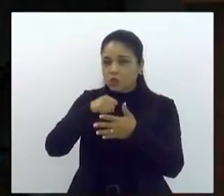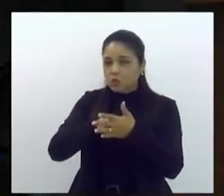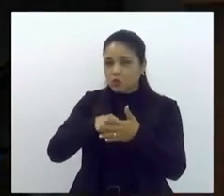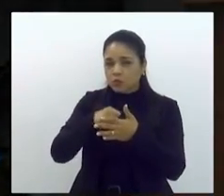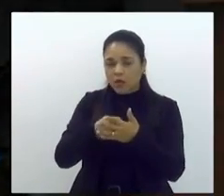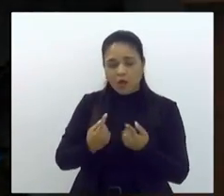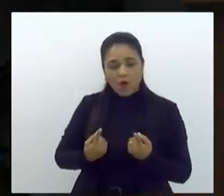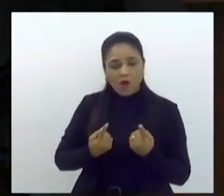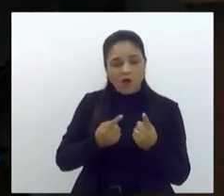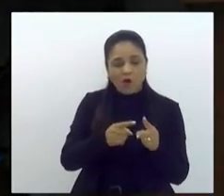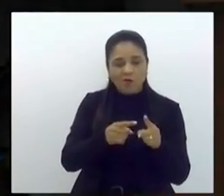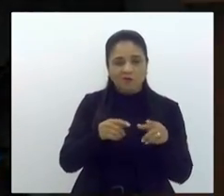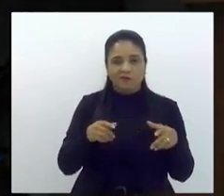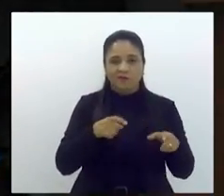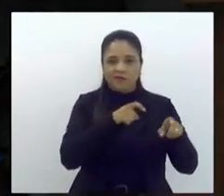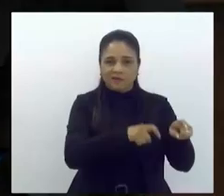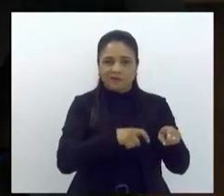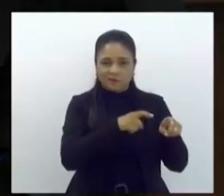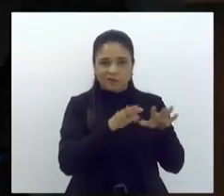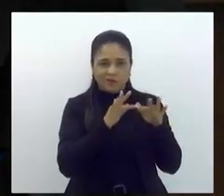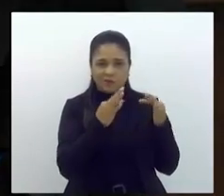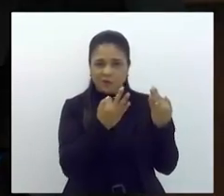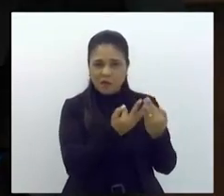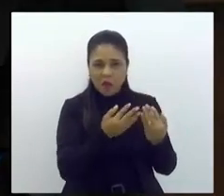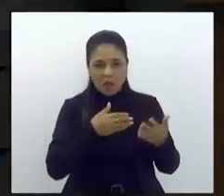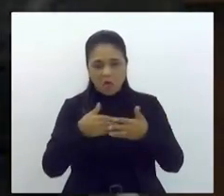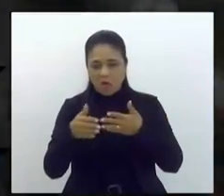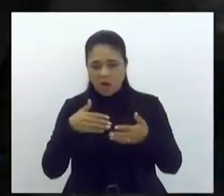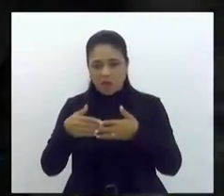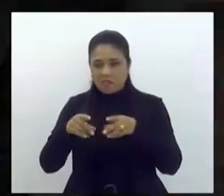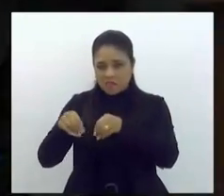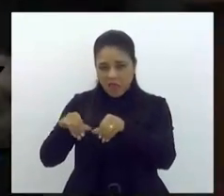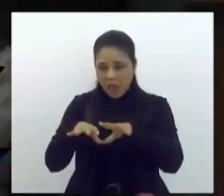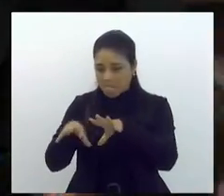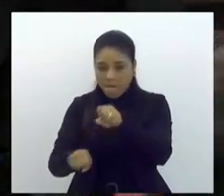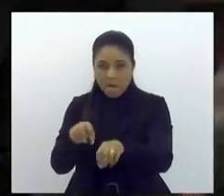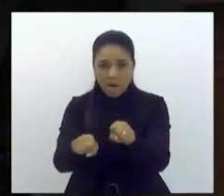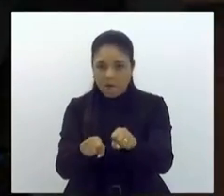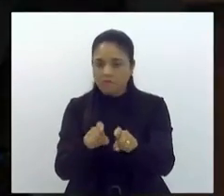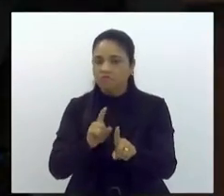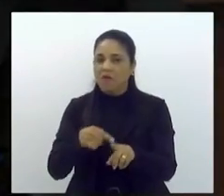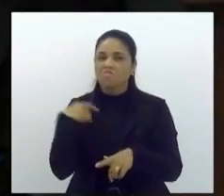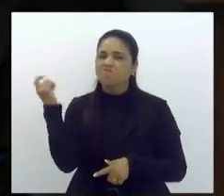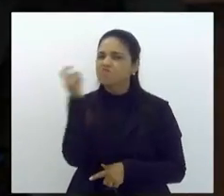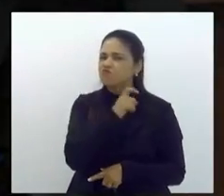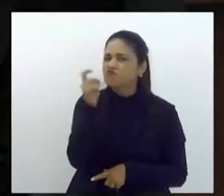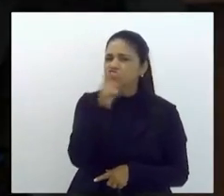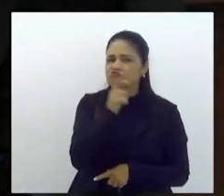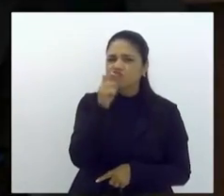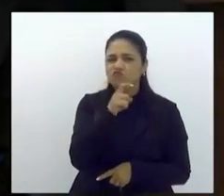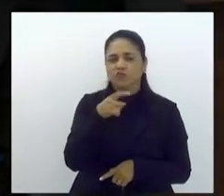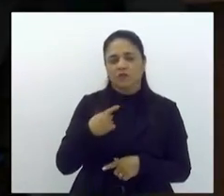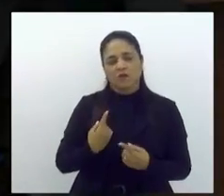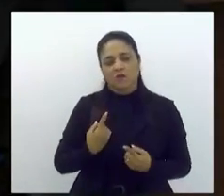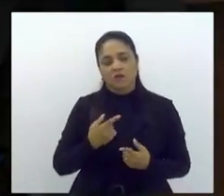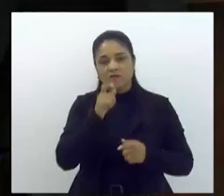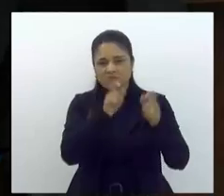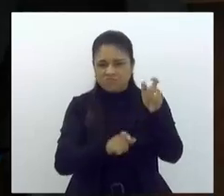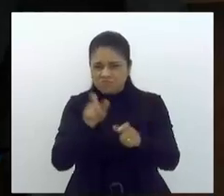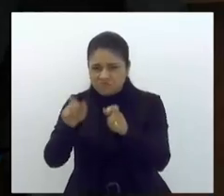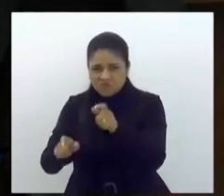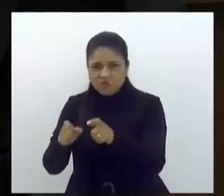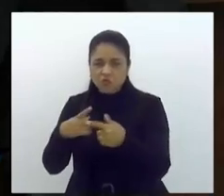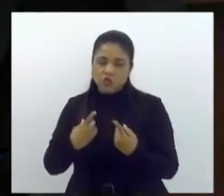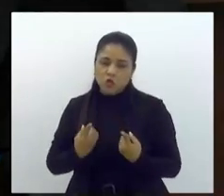Familiar de querer ocupar qualquer Terra isso é uma mentira daqueles que são contra a reforma agrária